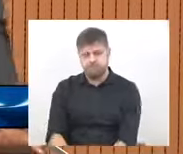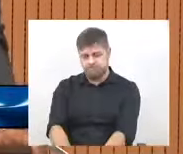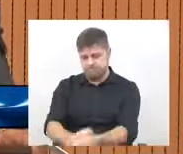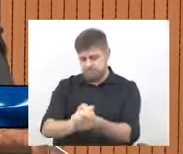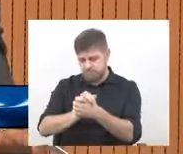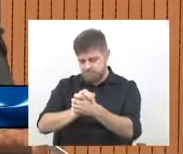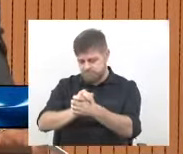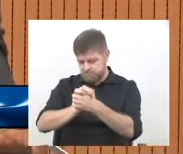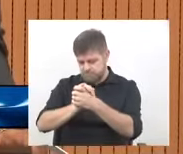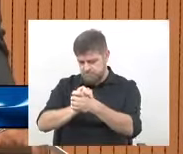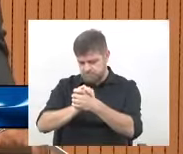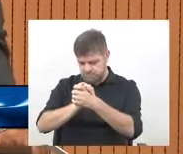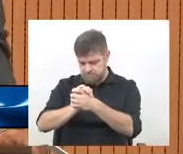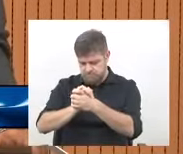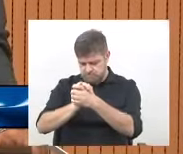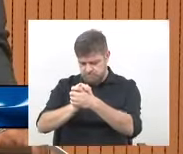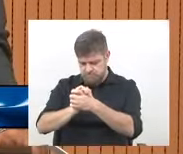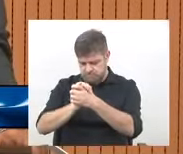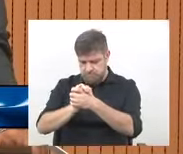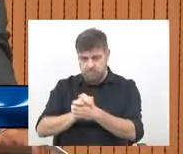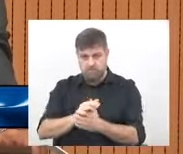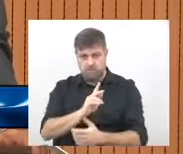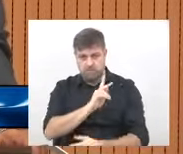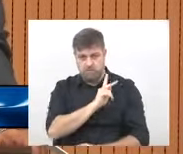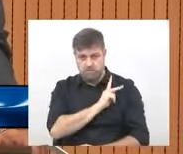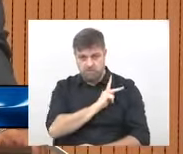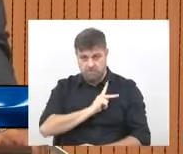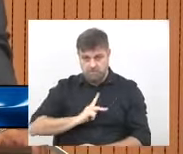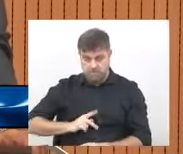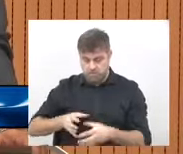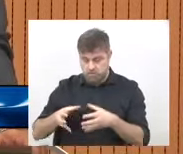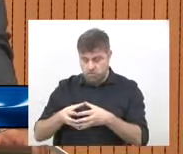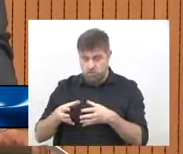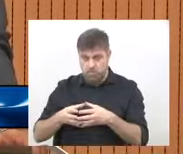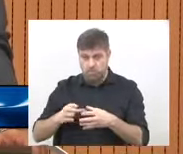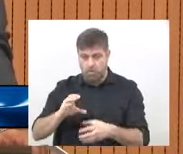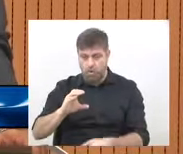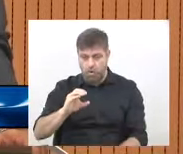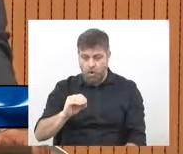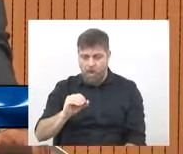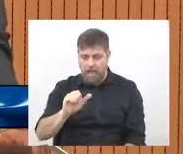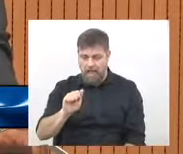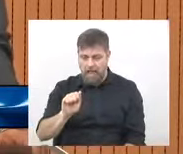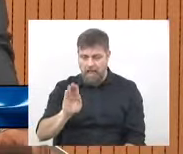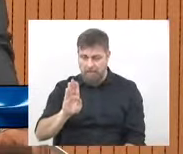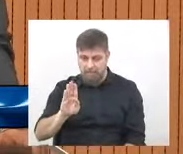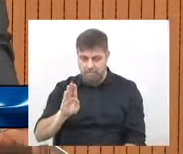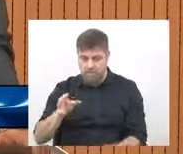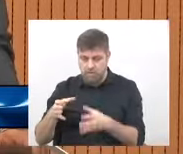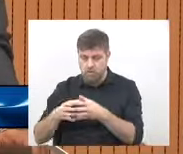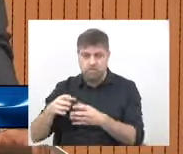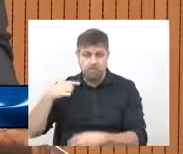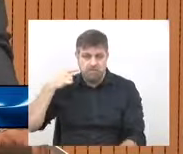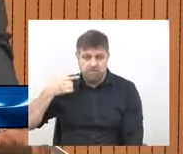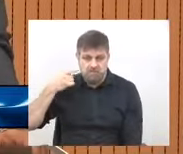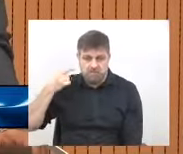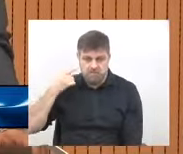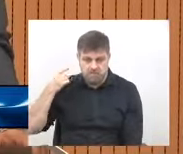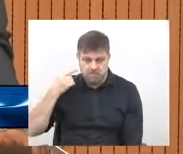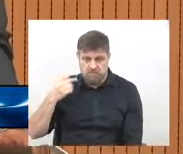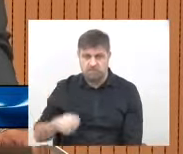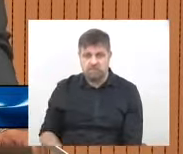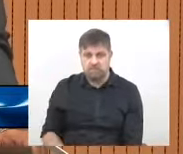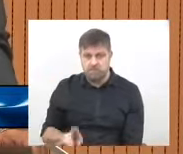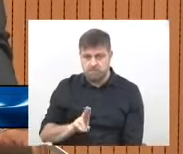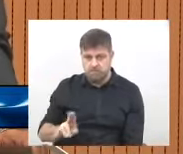parabenizar o presidente da Ordem dos Advogados do Brasil, Dr. Daniel, com